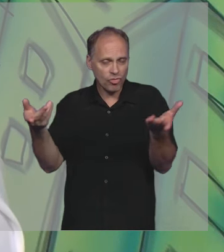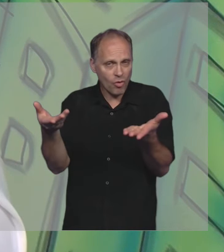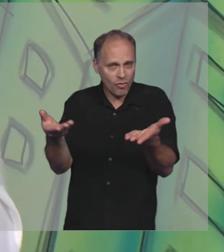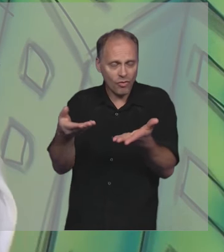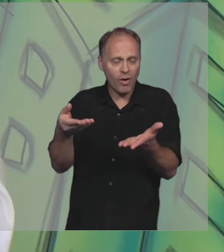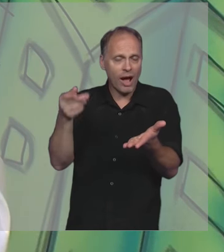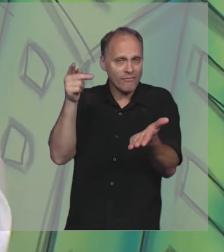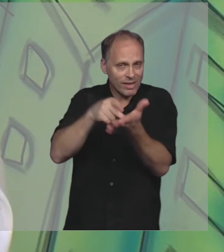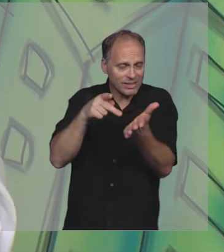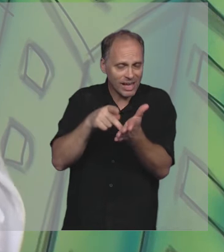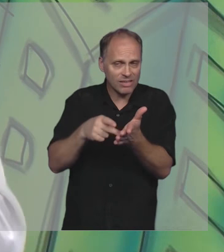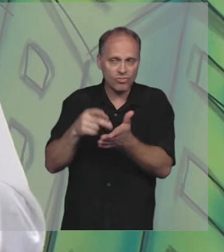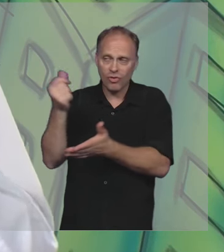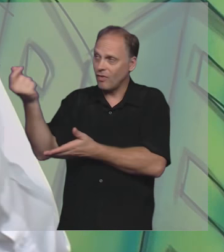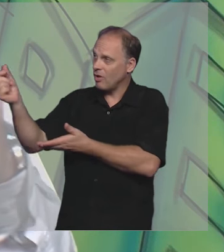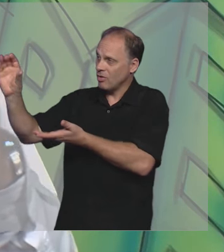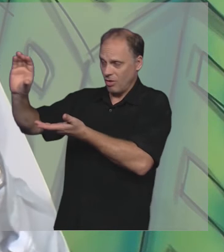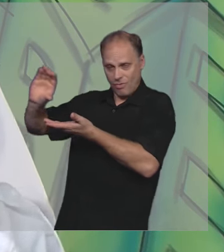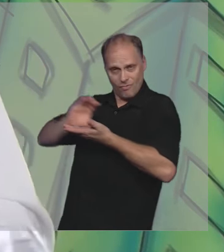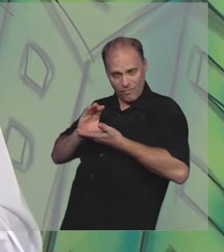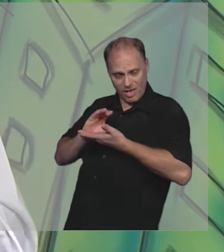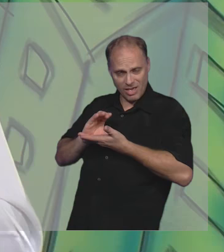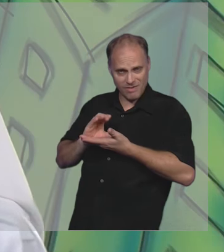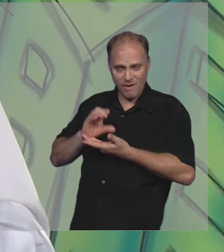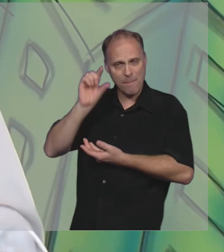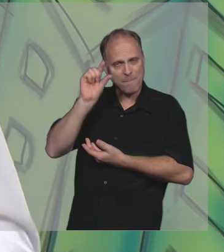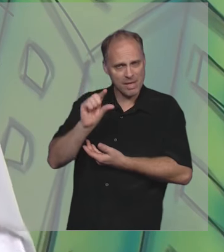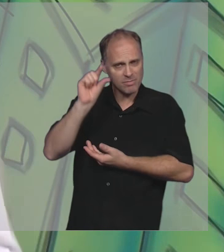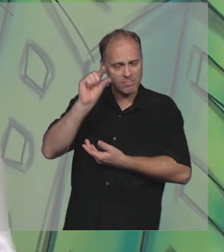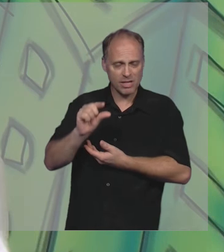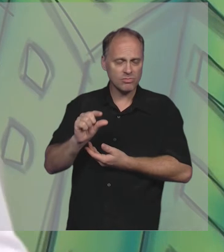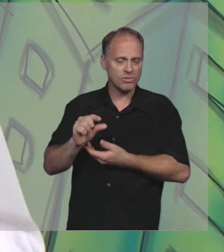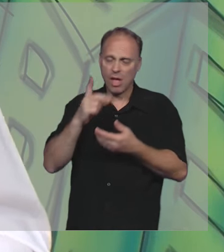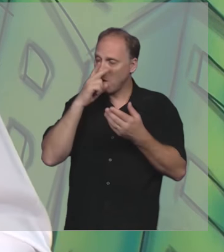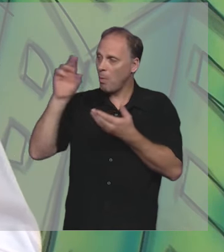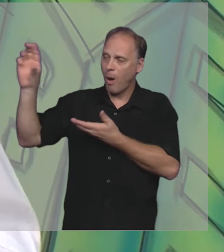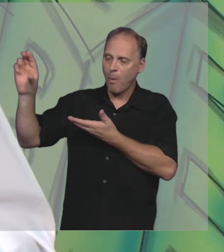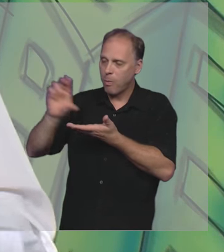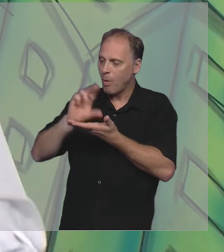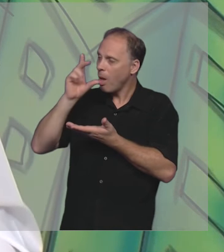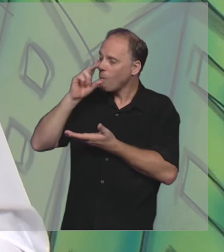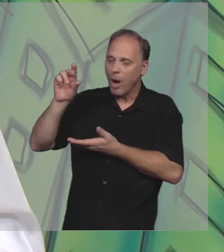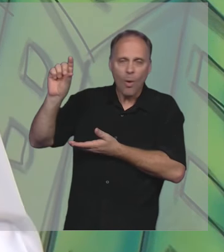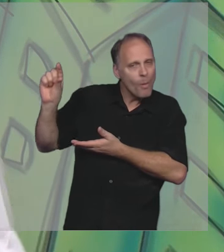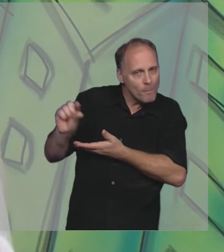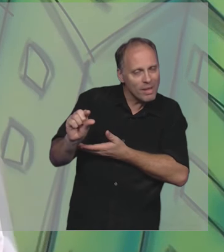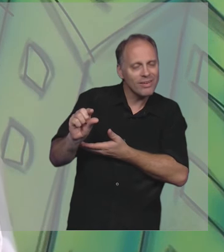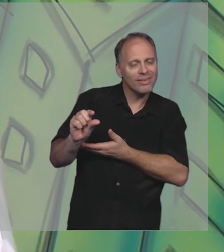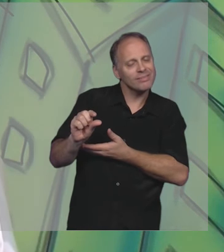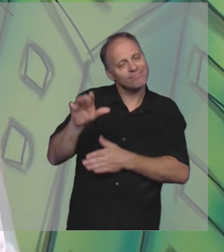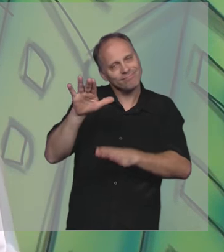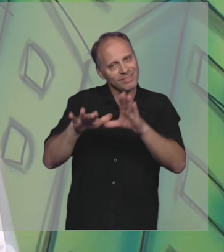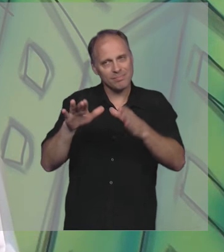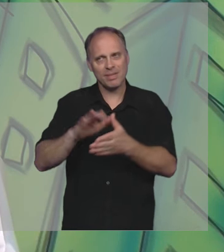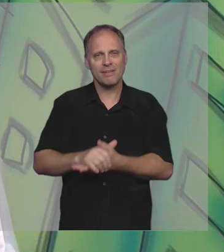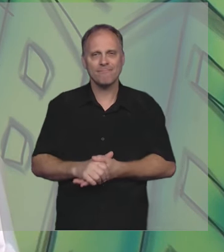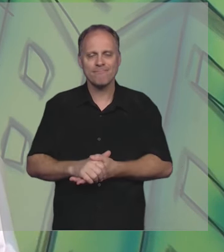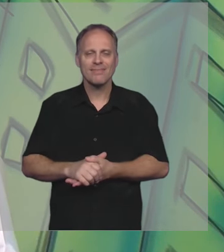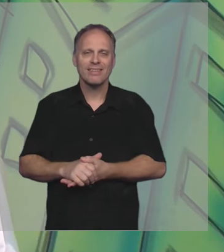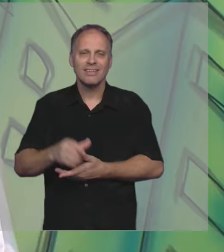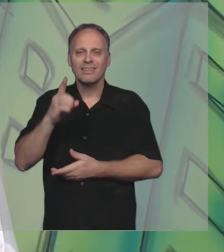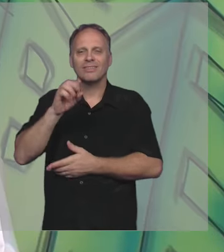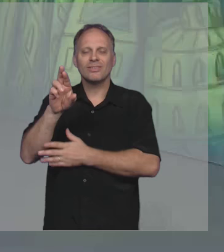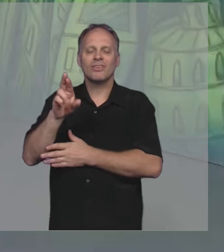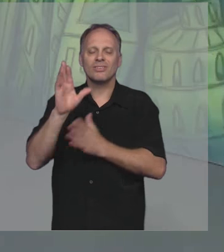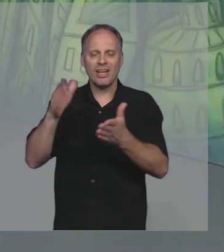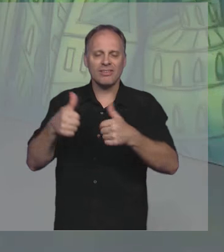linearidade, ou seja, o valor que vem sendo investido cada vez é o mesmo, e muitas vezes menor, né? Doutor, a gente já